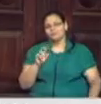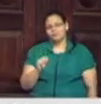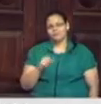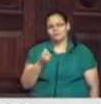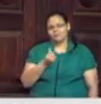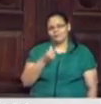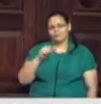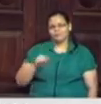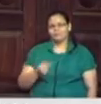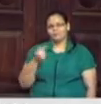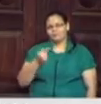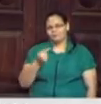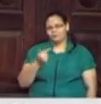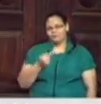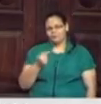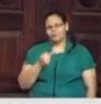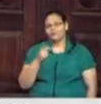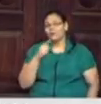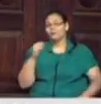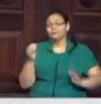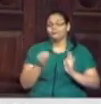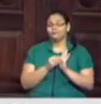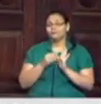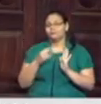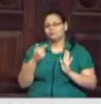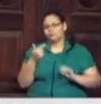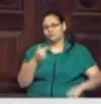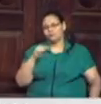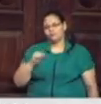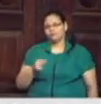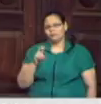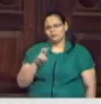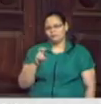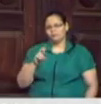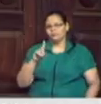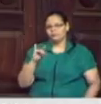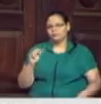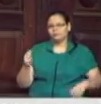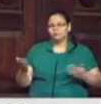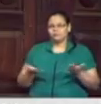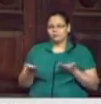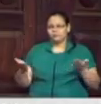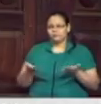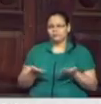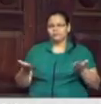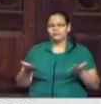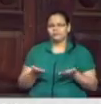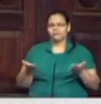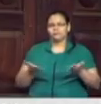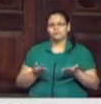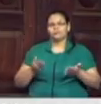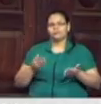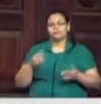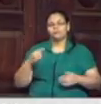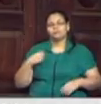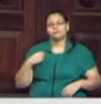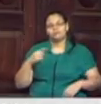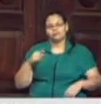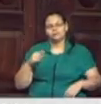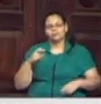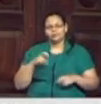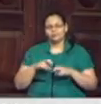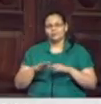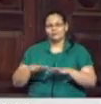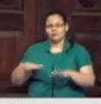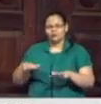declara 2,5 dólares, e se no dia de hoje essa audiência de conciliação no